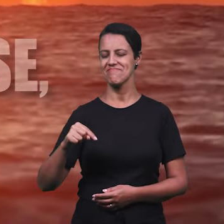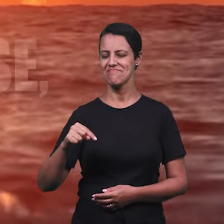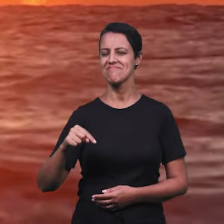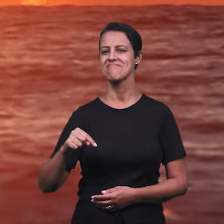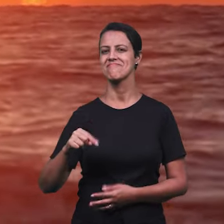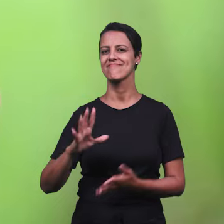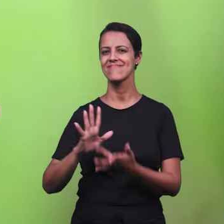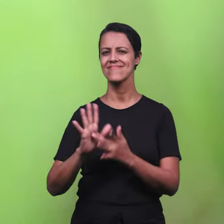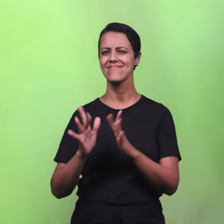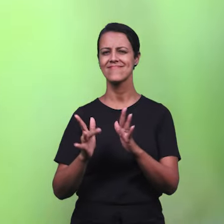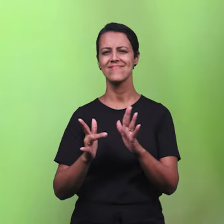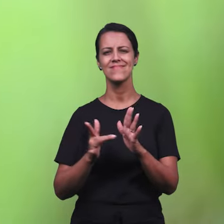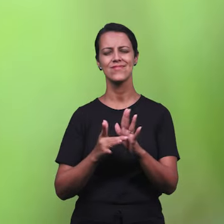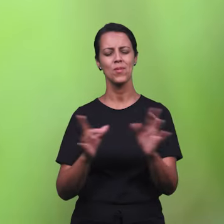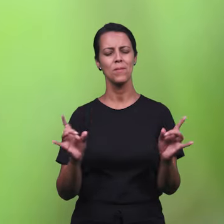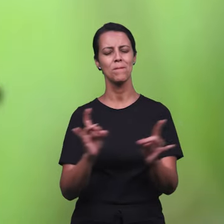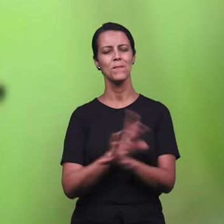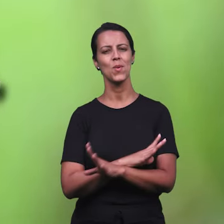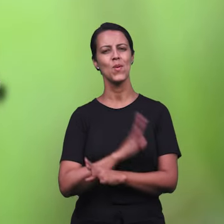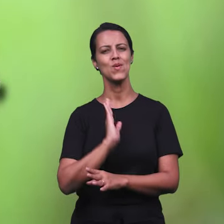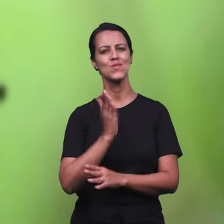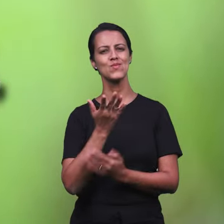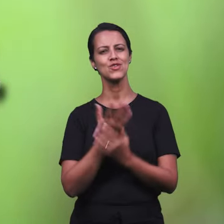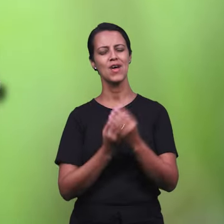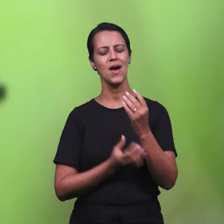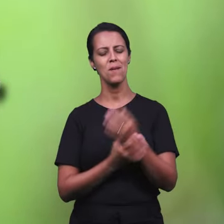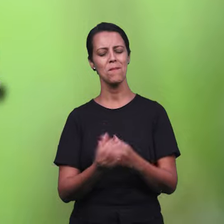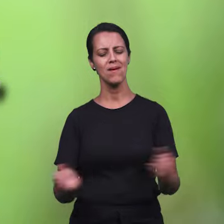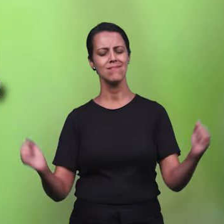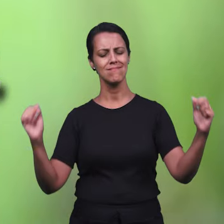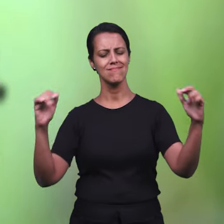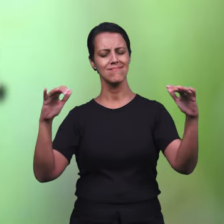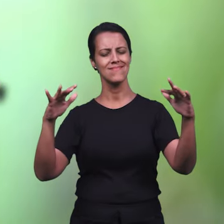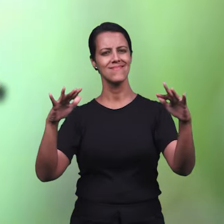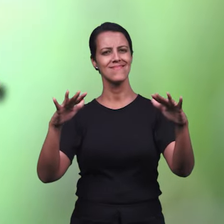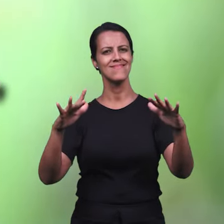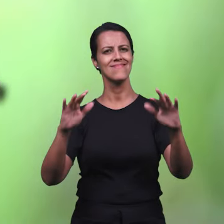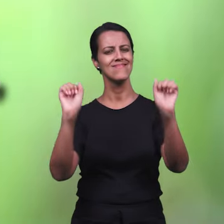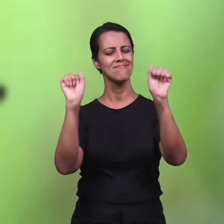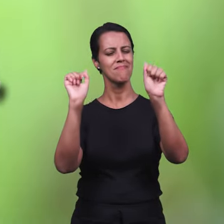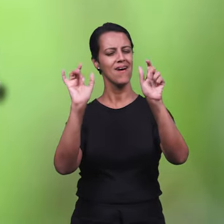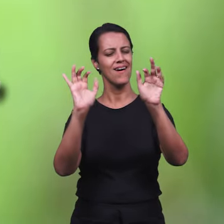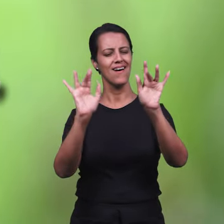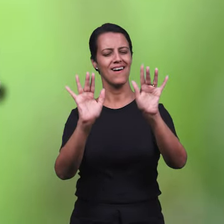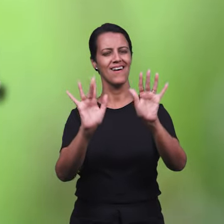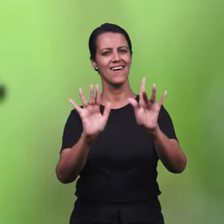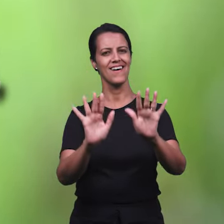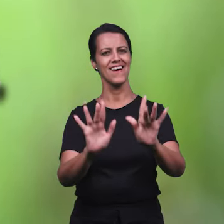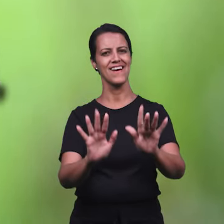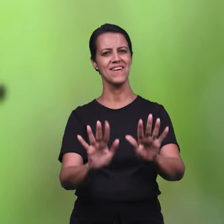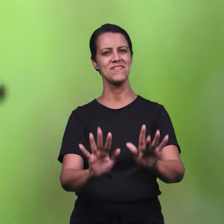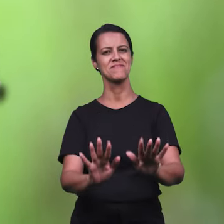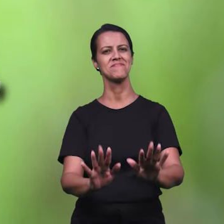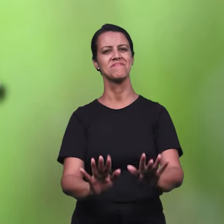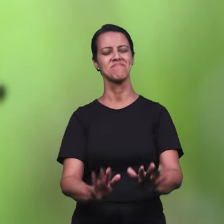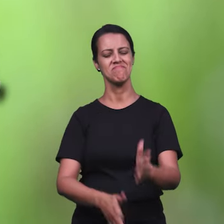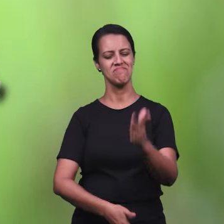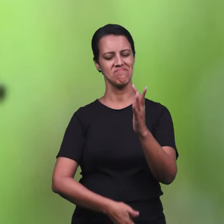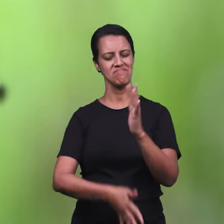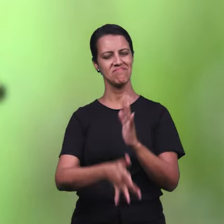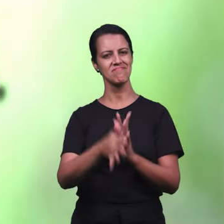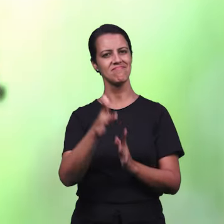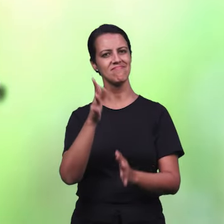passar feo de mãos estendidas cheio de graça